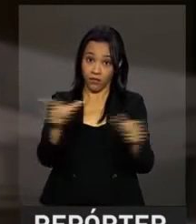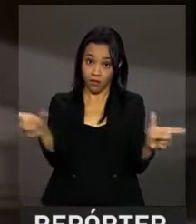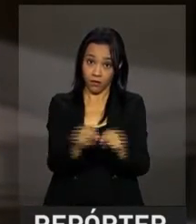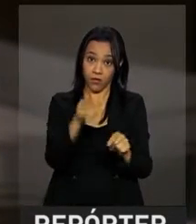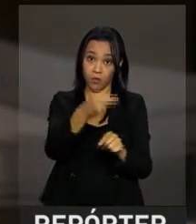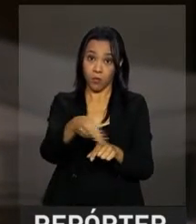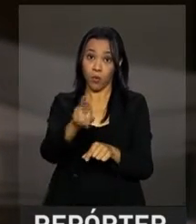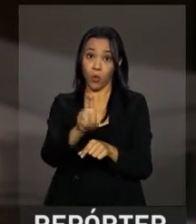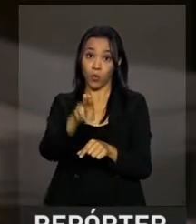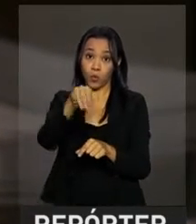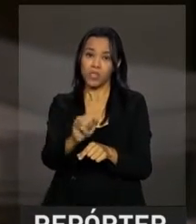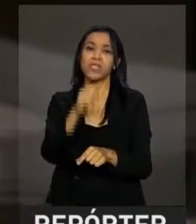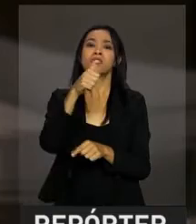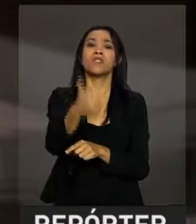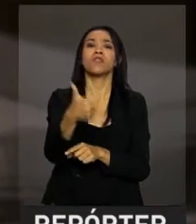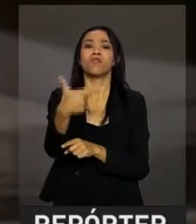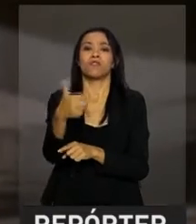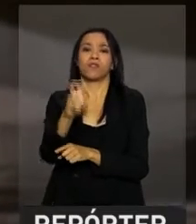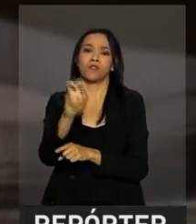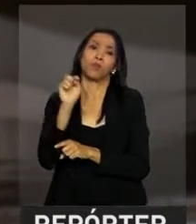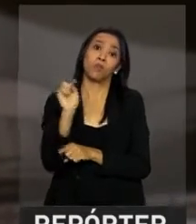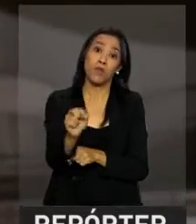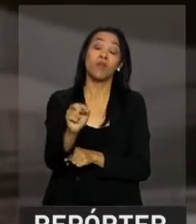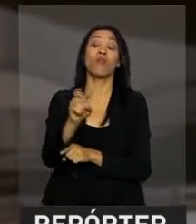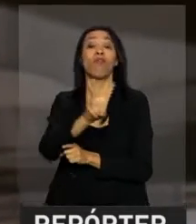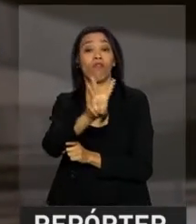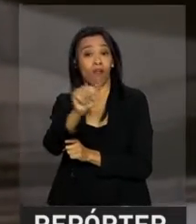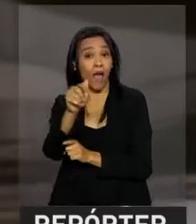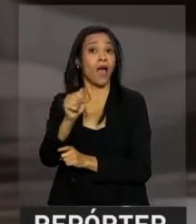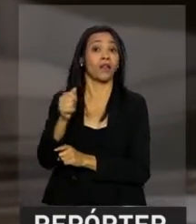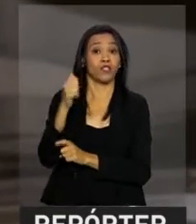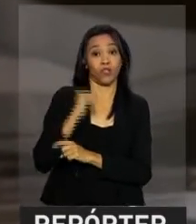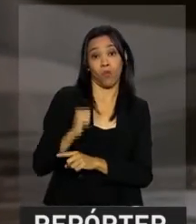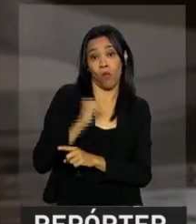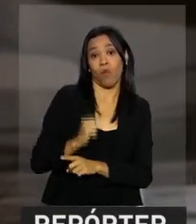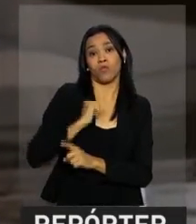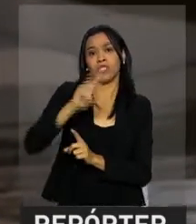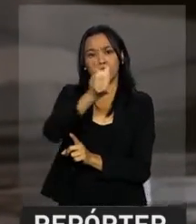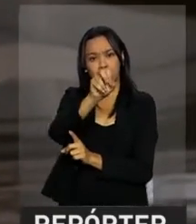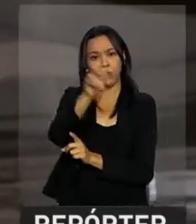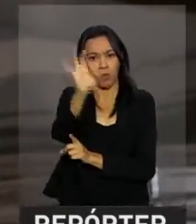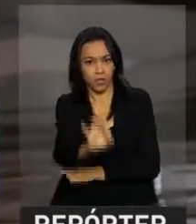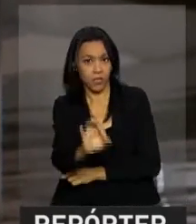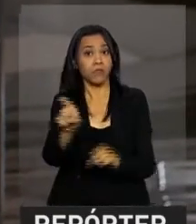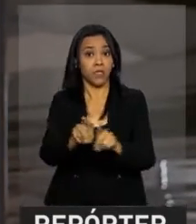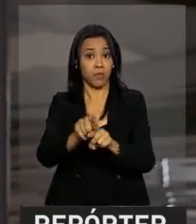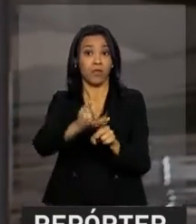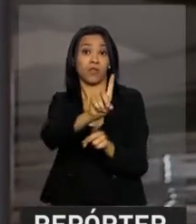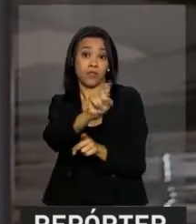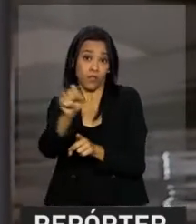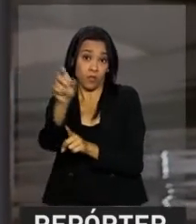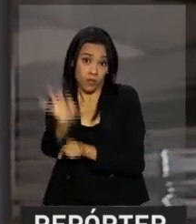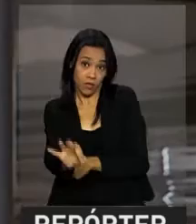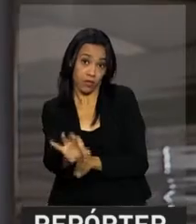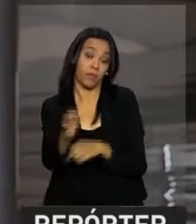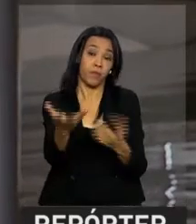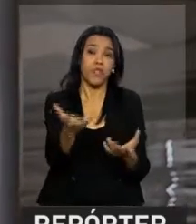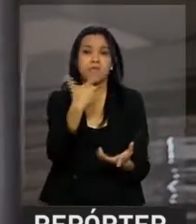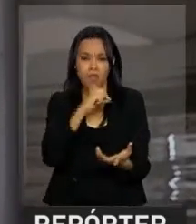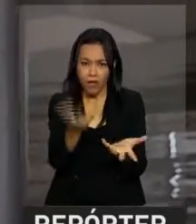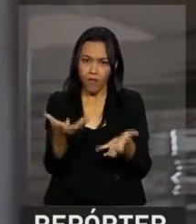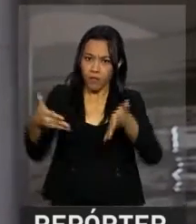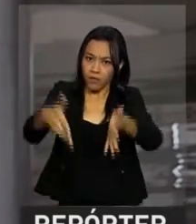125 mil vagas de bolsas integrais e parciais em universidades particulares o estudante que quiser